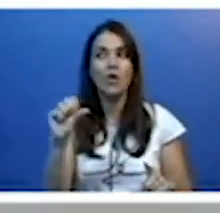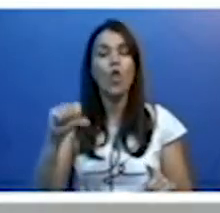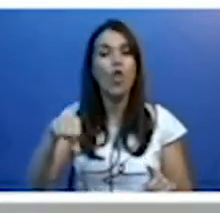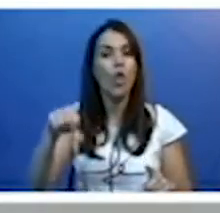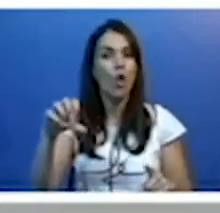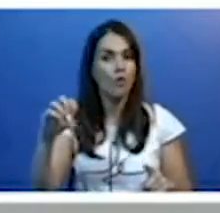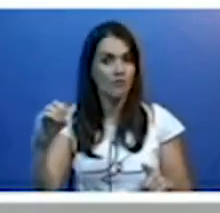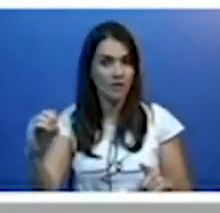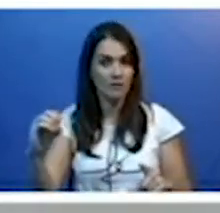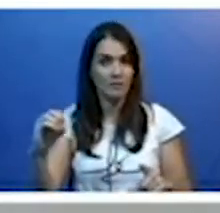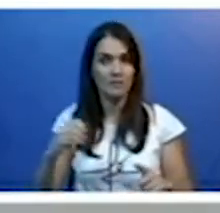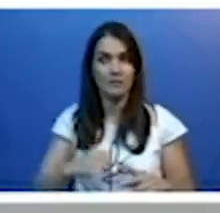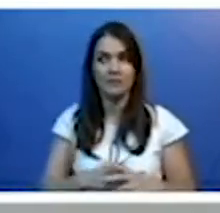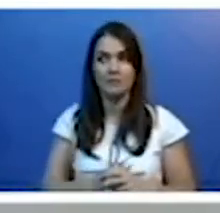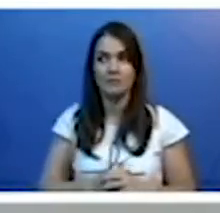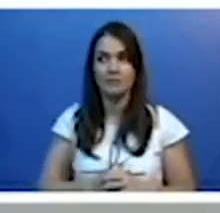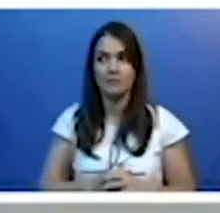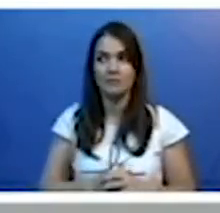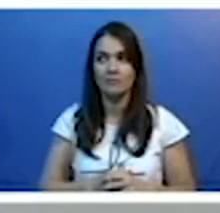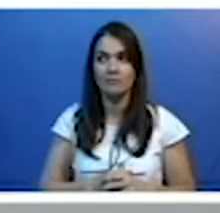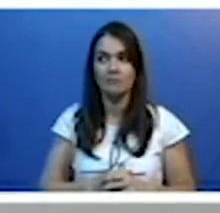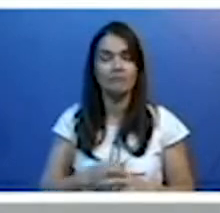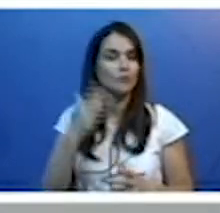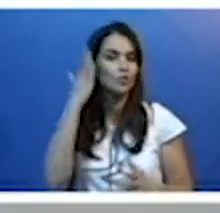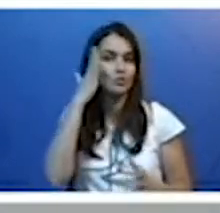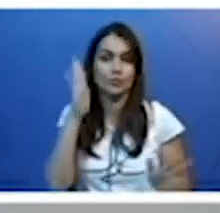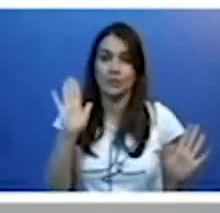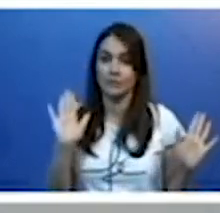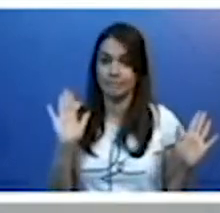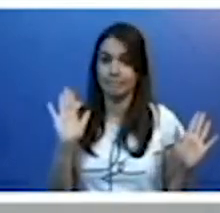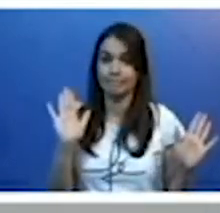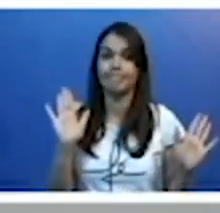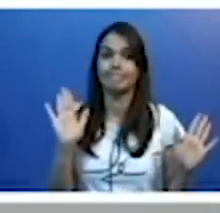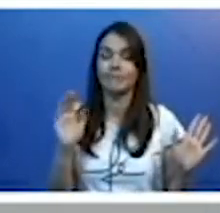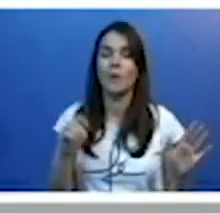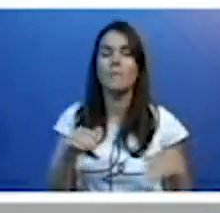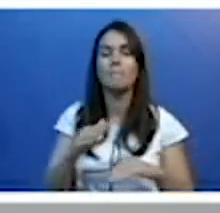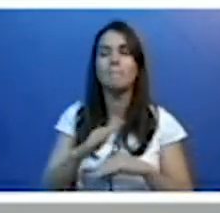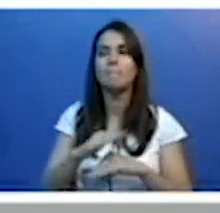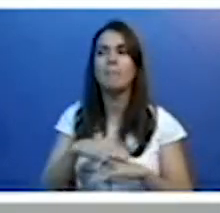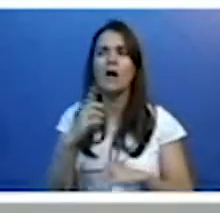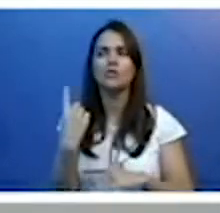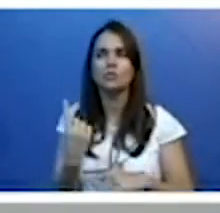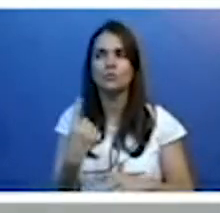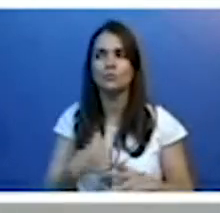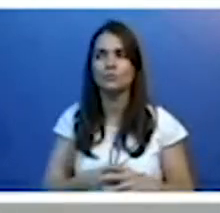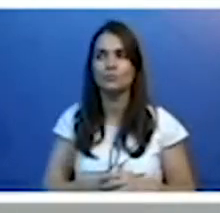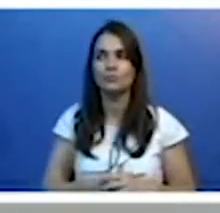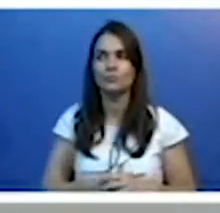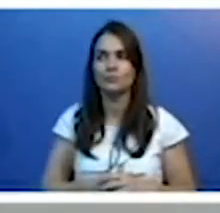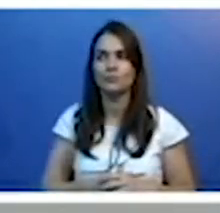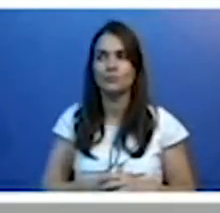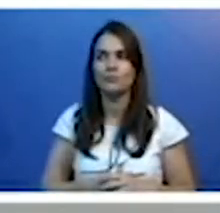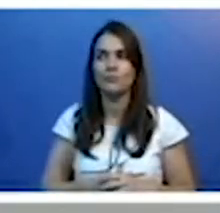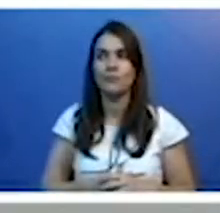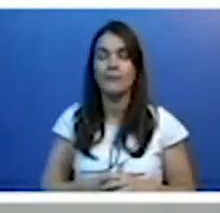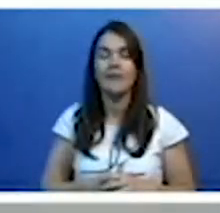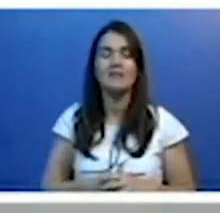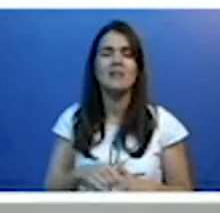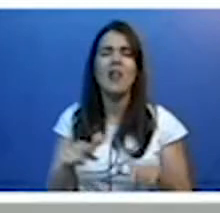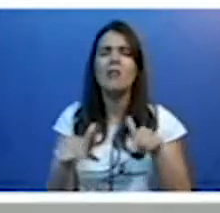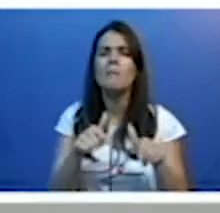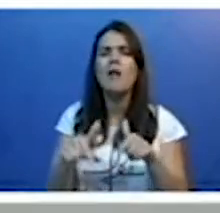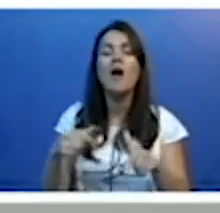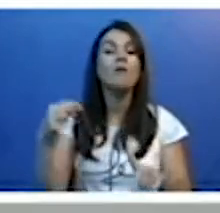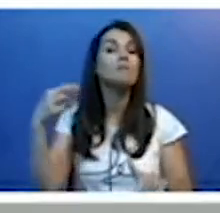90. Ah, ainda não identificou. Vamos fazer mais um. Se ela trabalhar 3